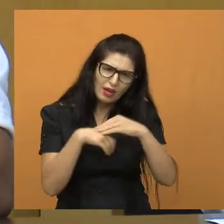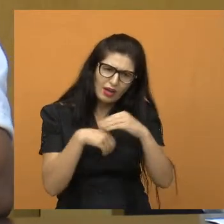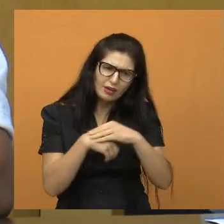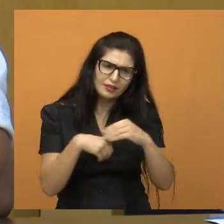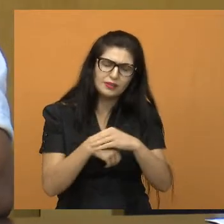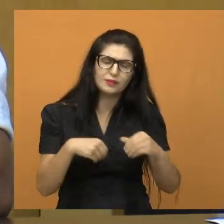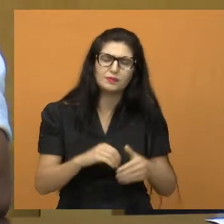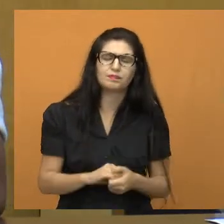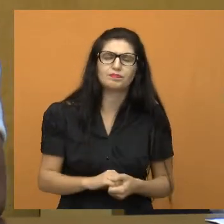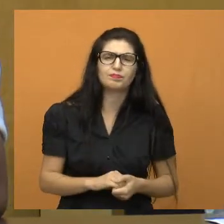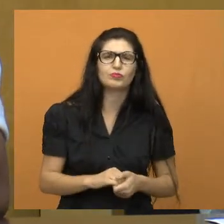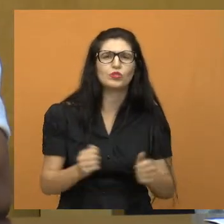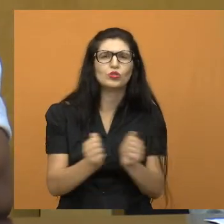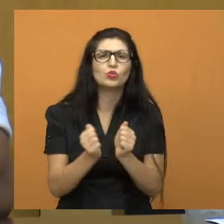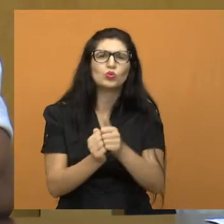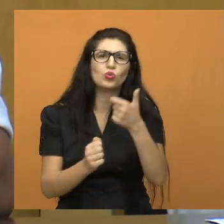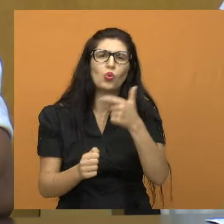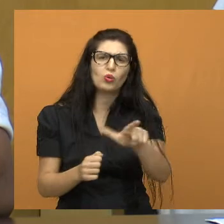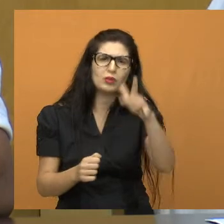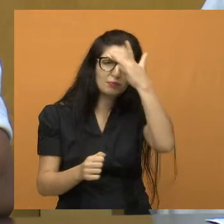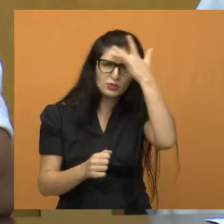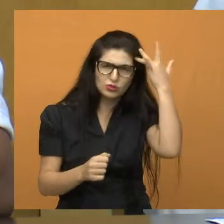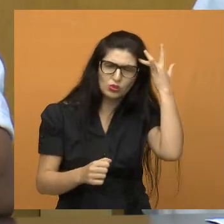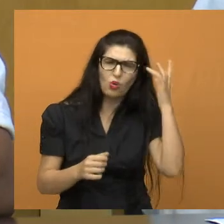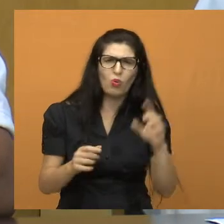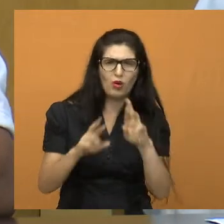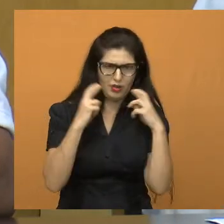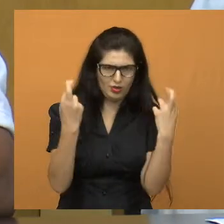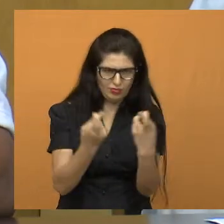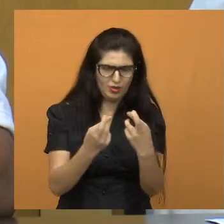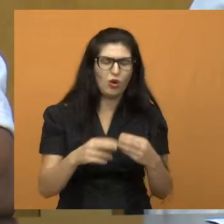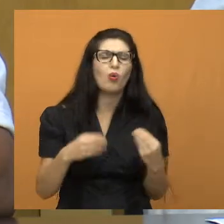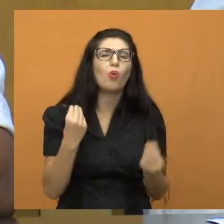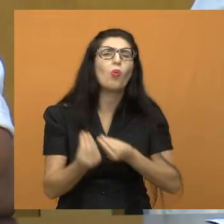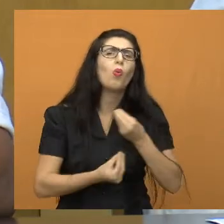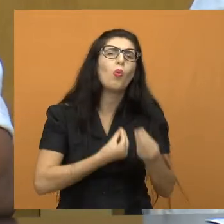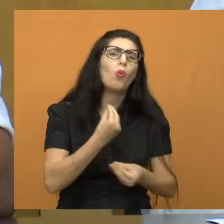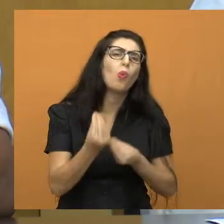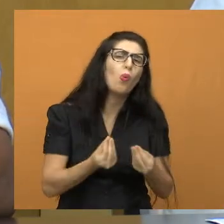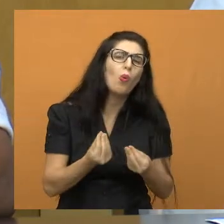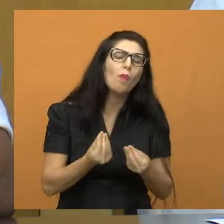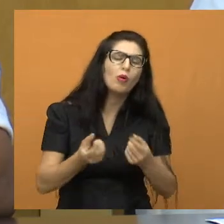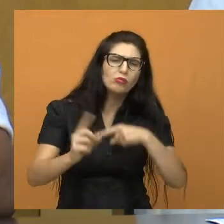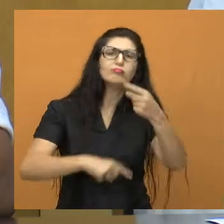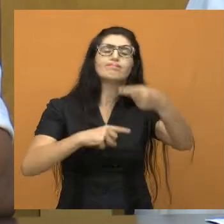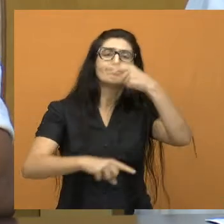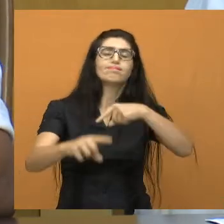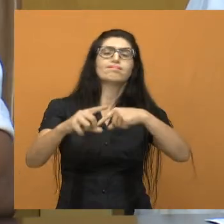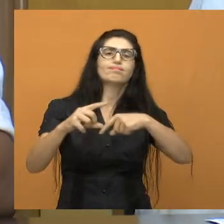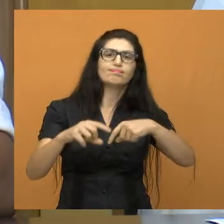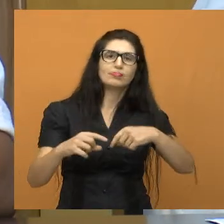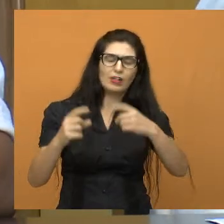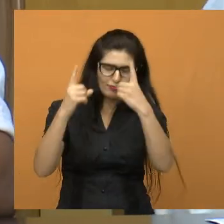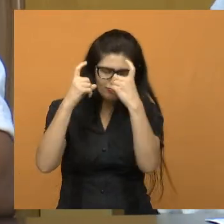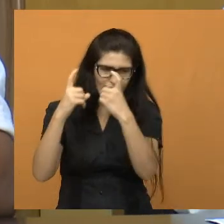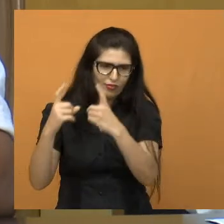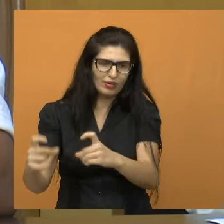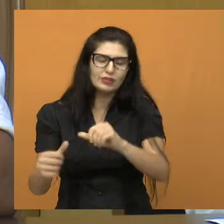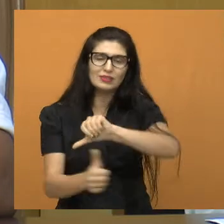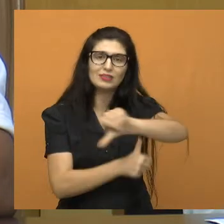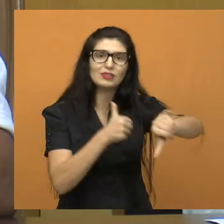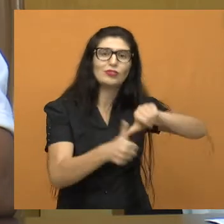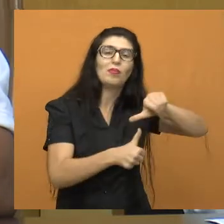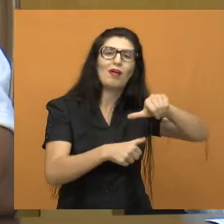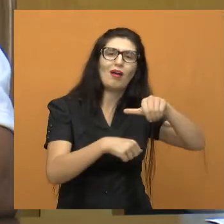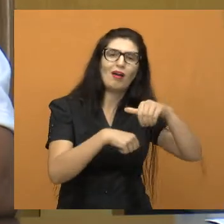pouco disso, vocês lembram, né, senhor? Nós temos que, para superar a violência, pegar as pedras e guardar no bolso, e começar o